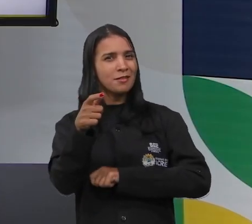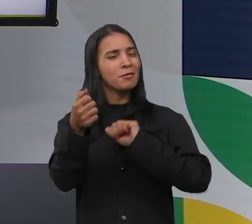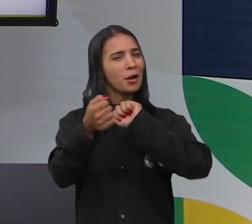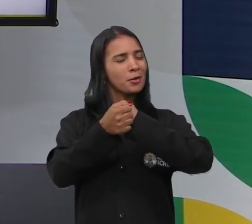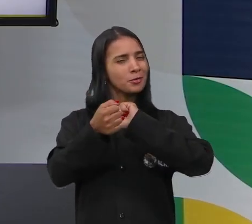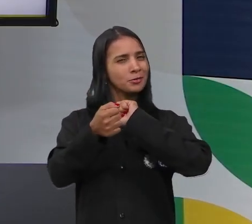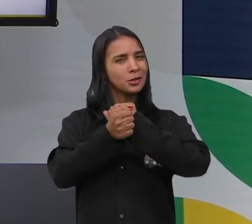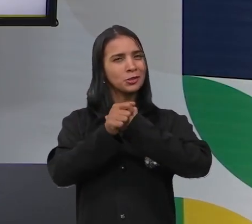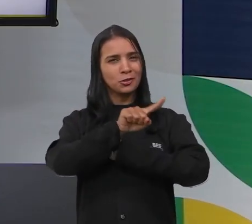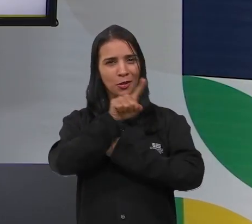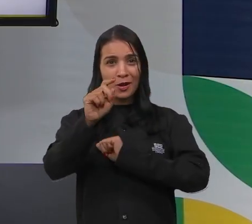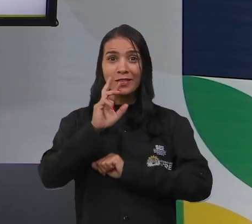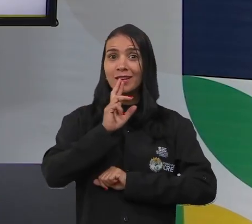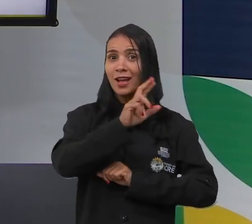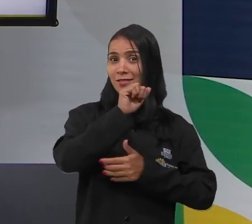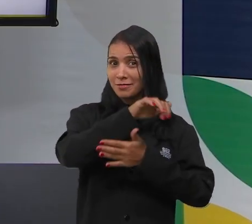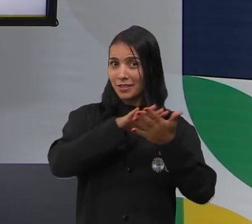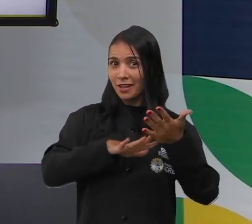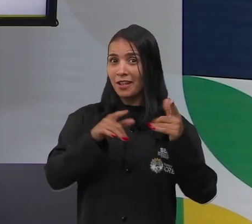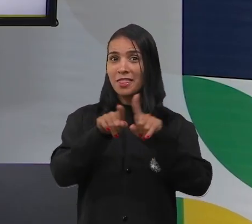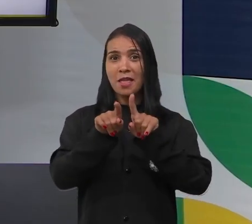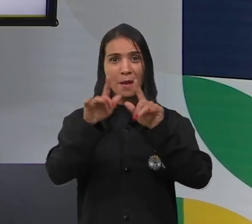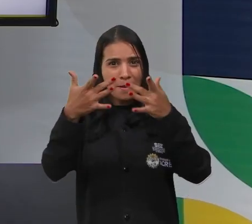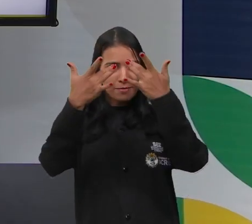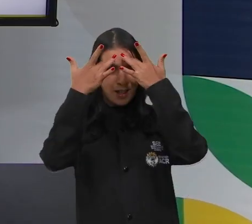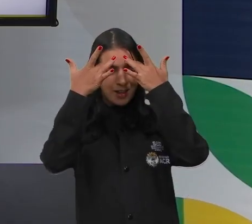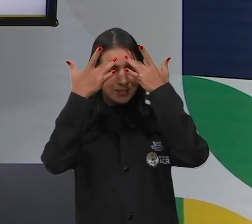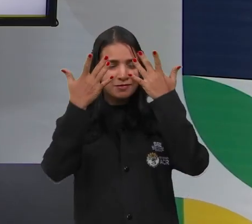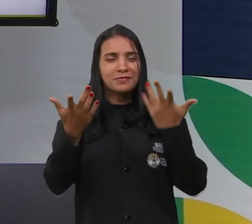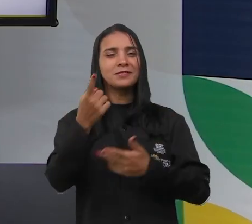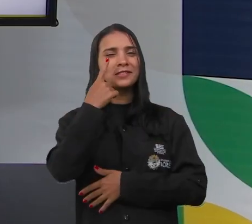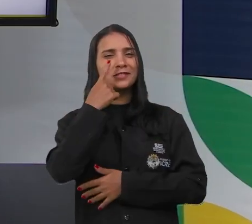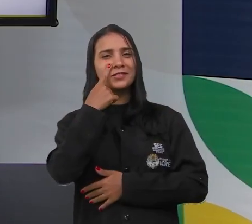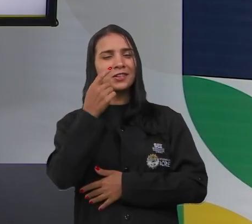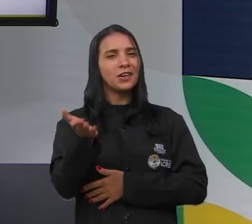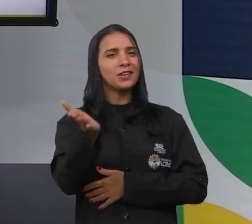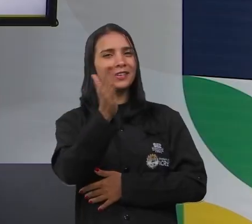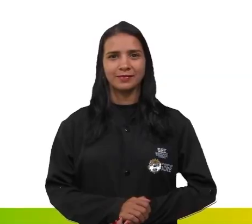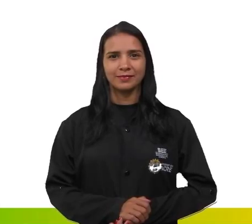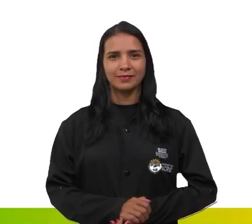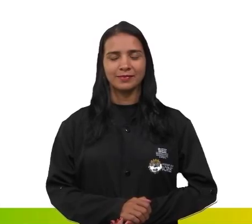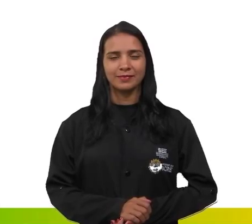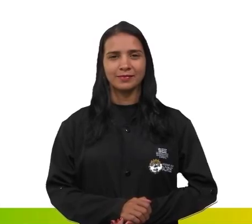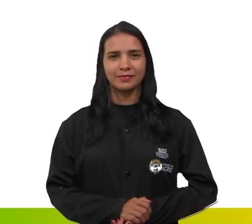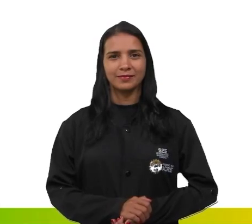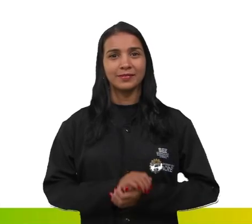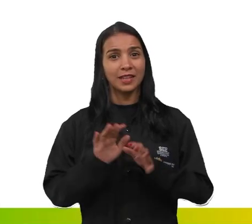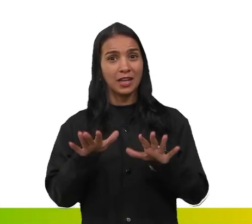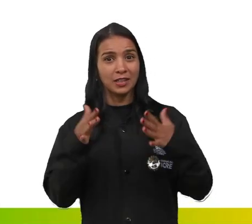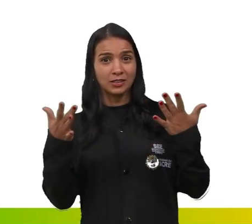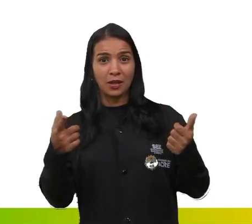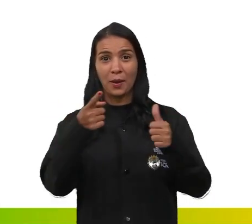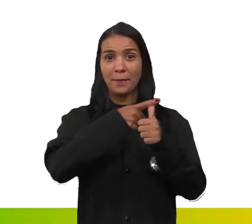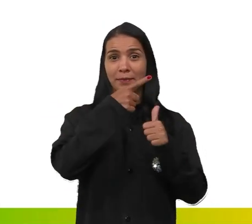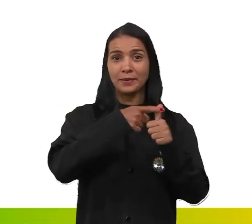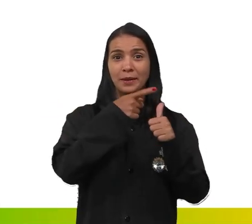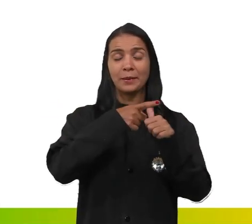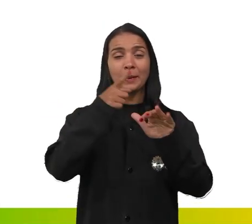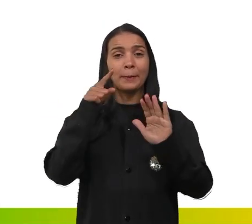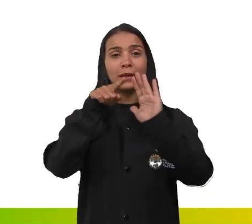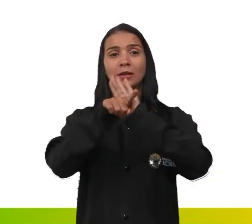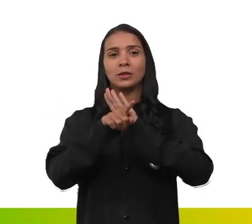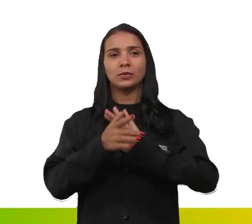algumas questões para ver se o conteúdo foi assimilado. Vamos lá? Preparando? Let's go! Então, vamos lá para a nossa primeira questão.